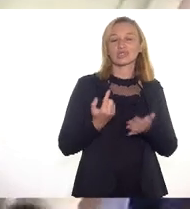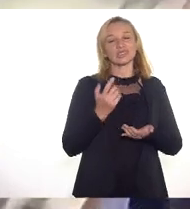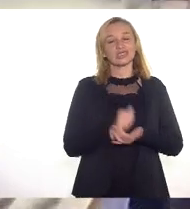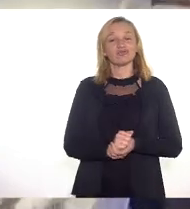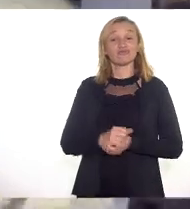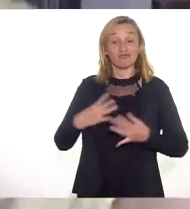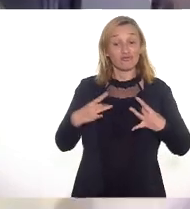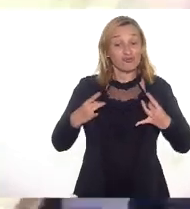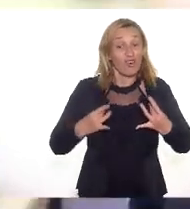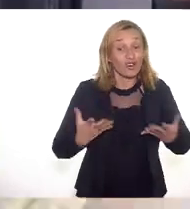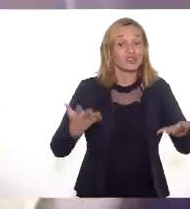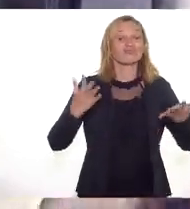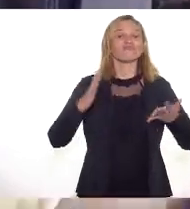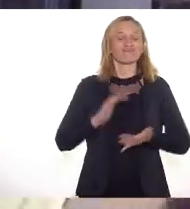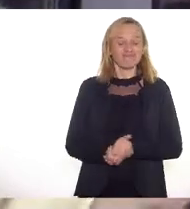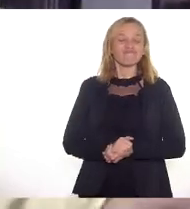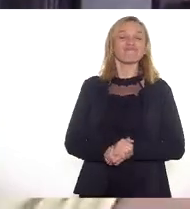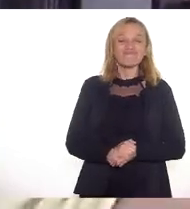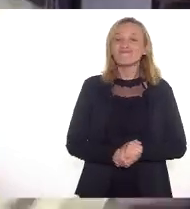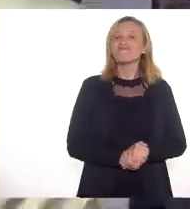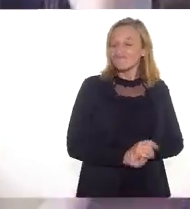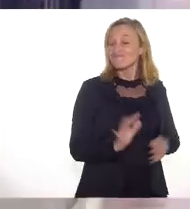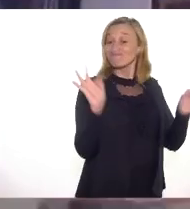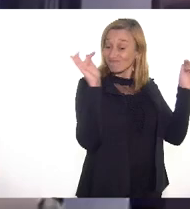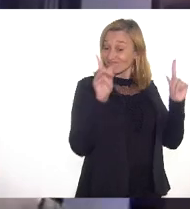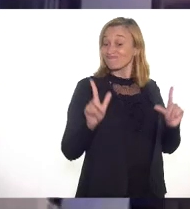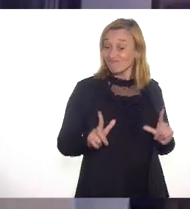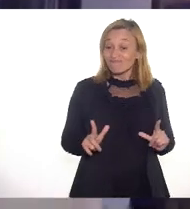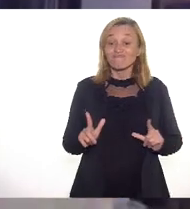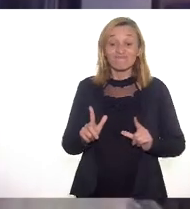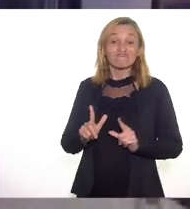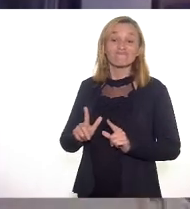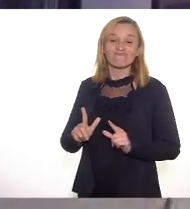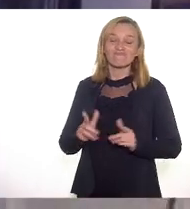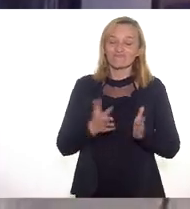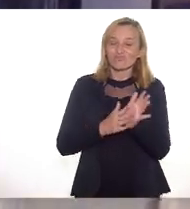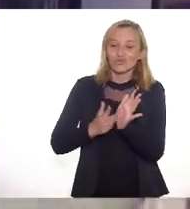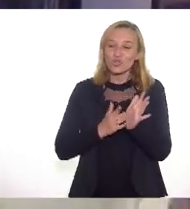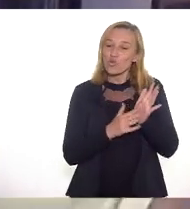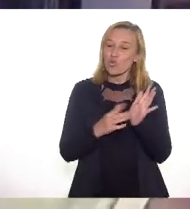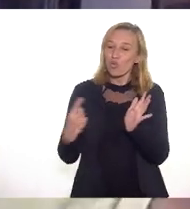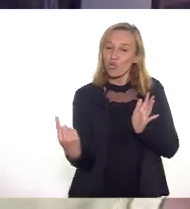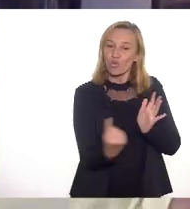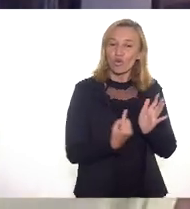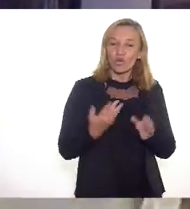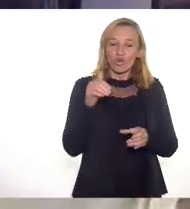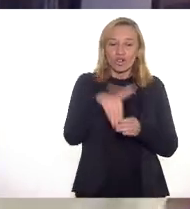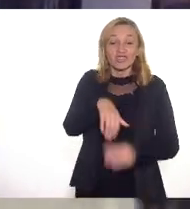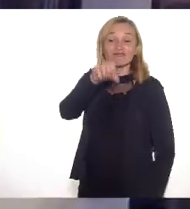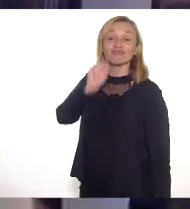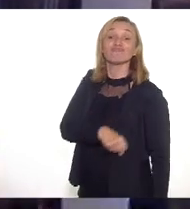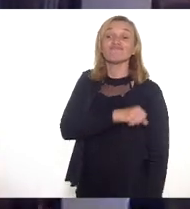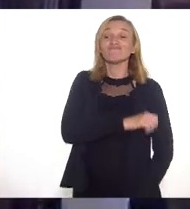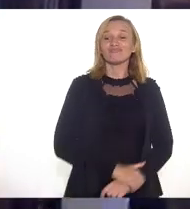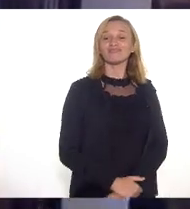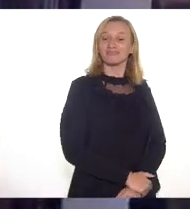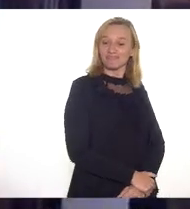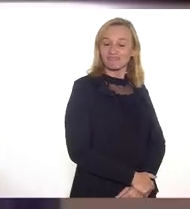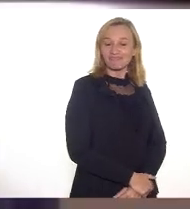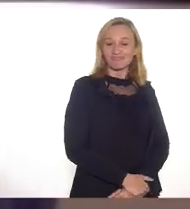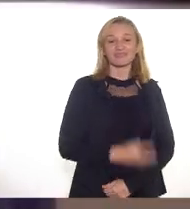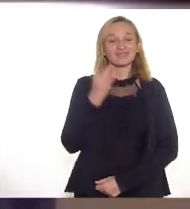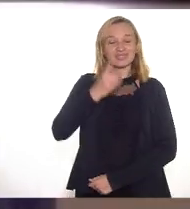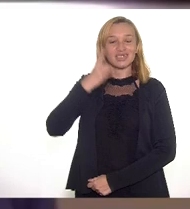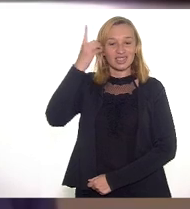Voluntário e se sentindo gratificado pela existência das rodas de samba. Então, meu voto é favorável.